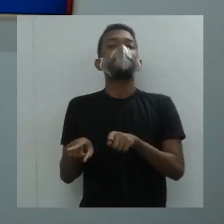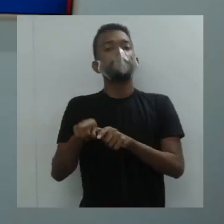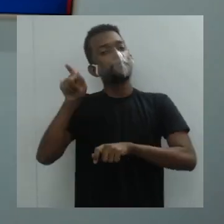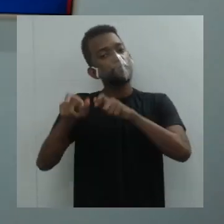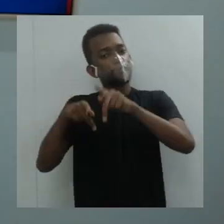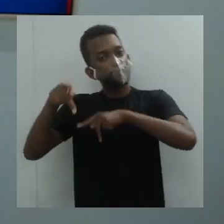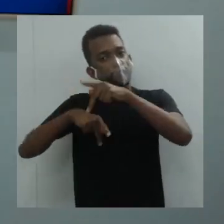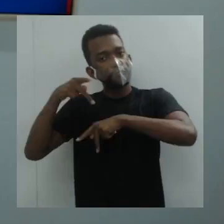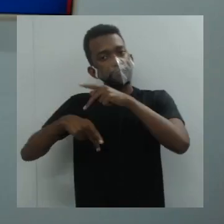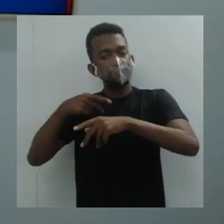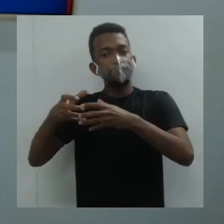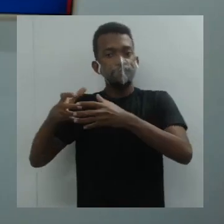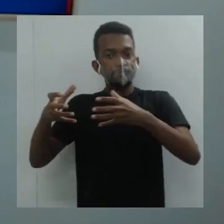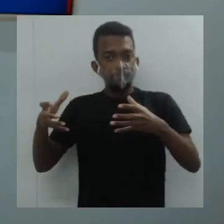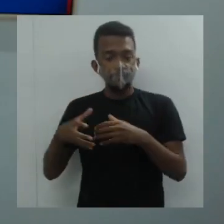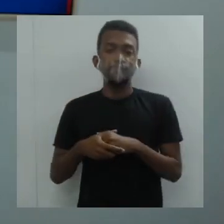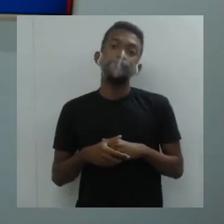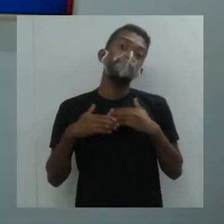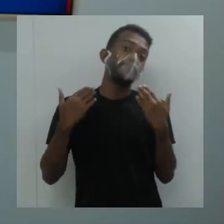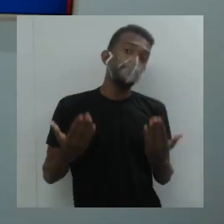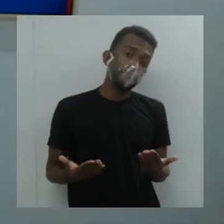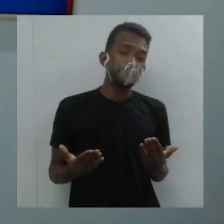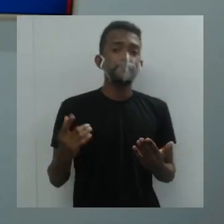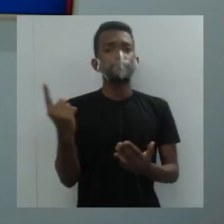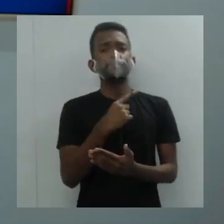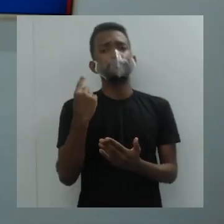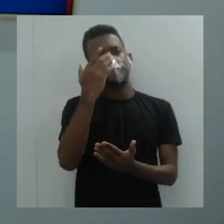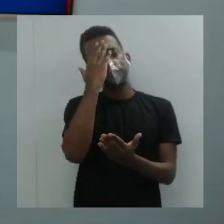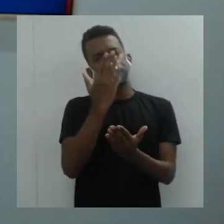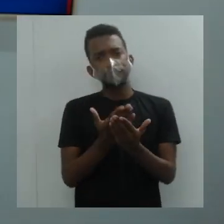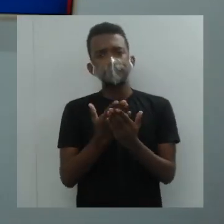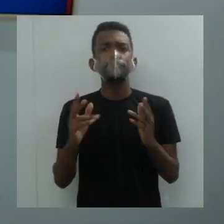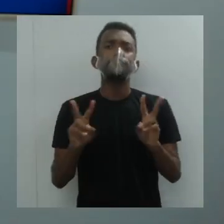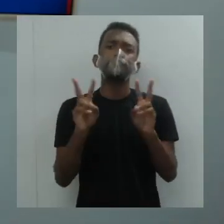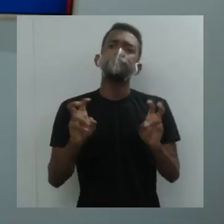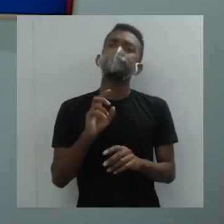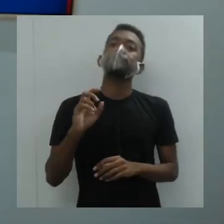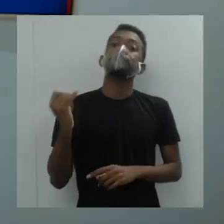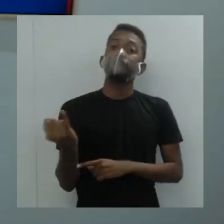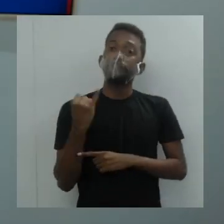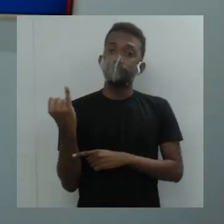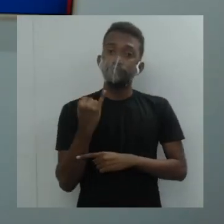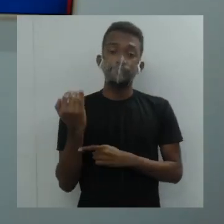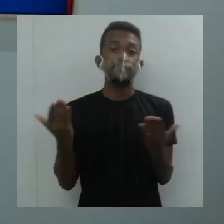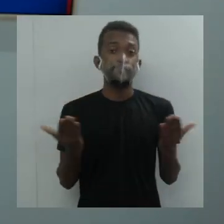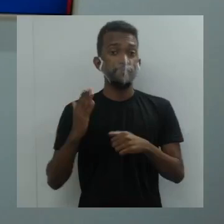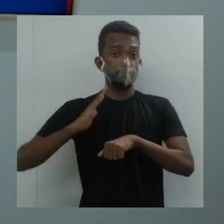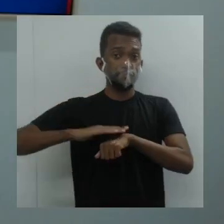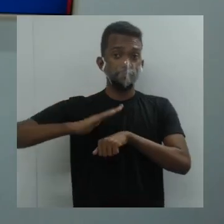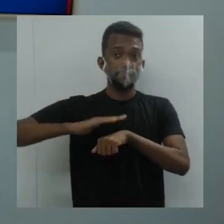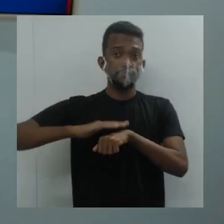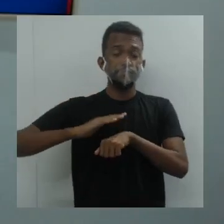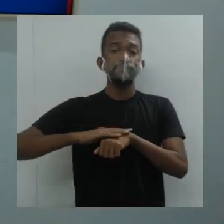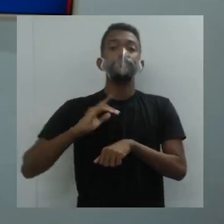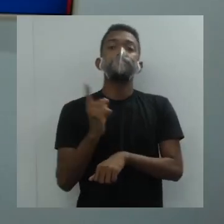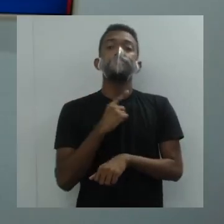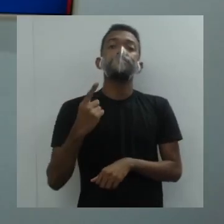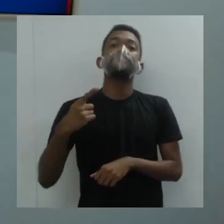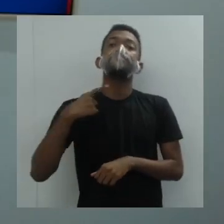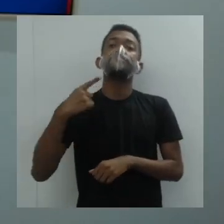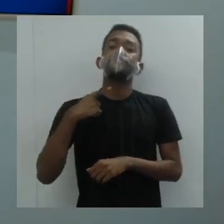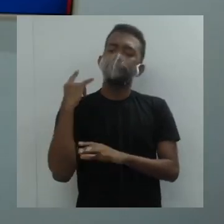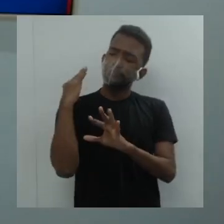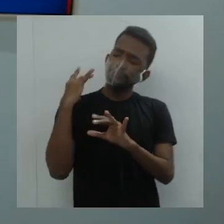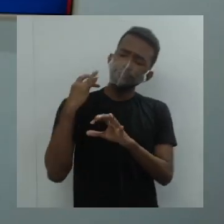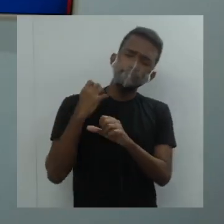população. Então, acreditamos ser importante nesse momento que façamos uma revisão